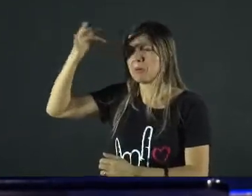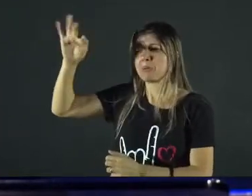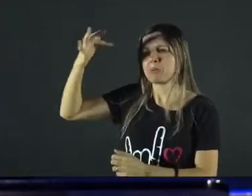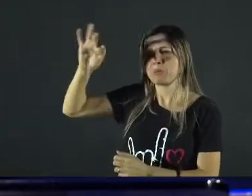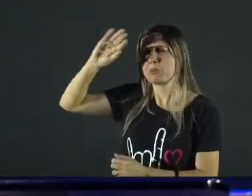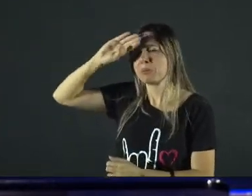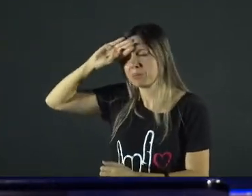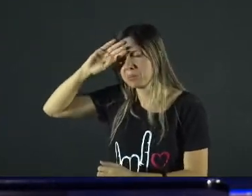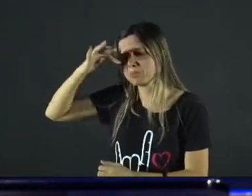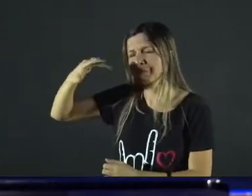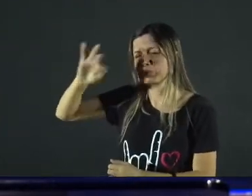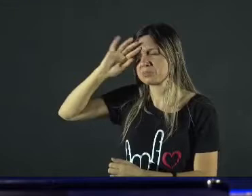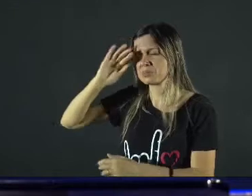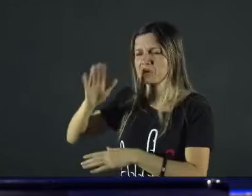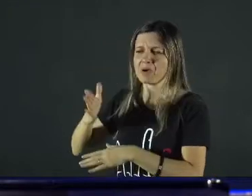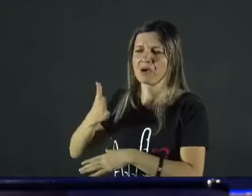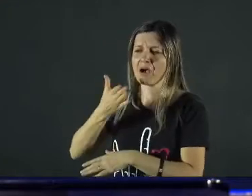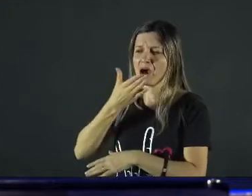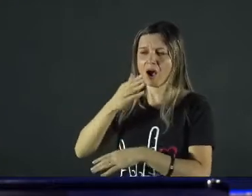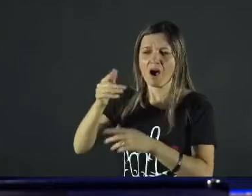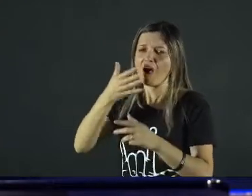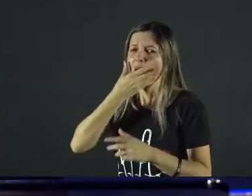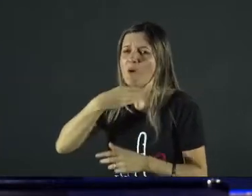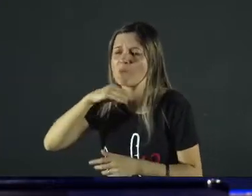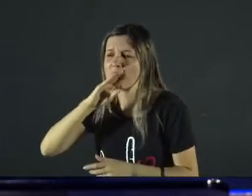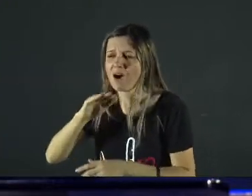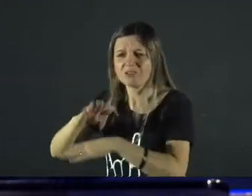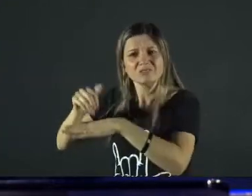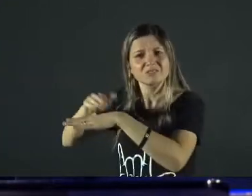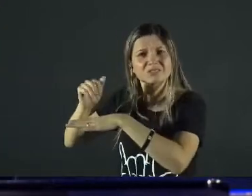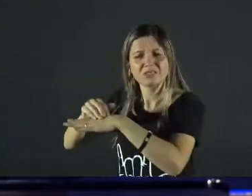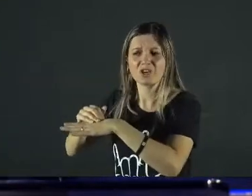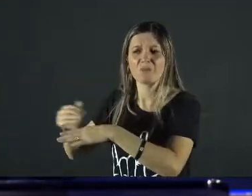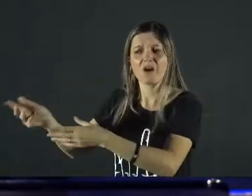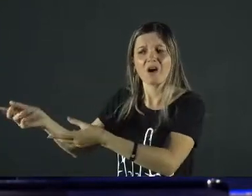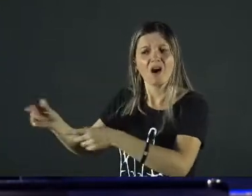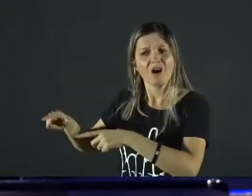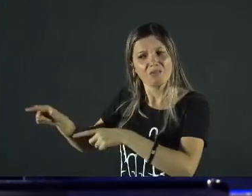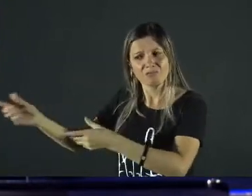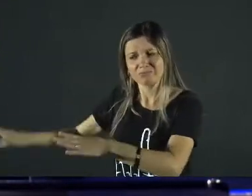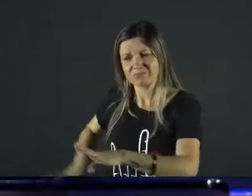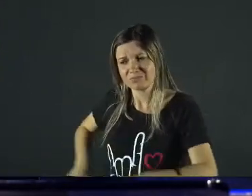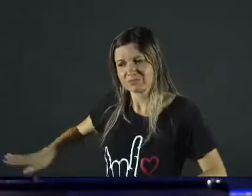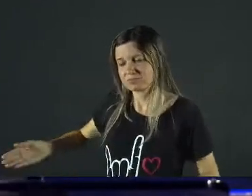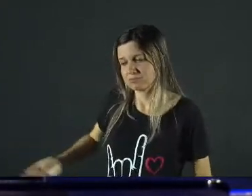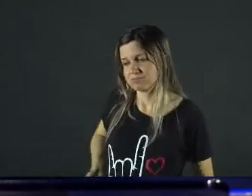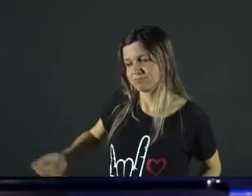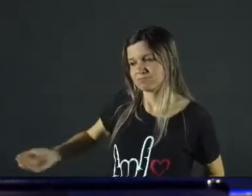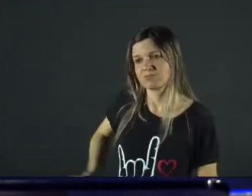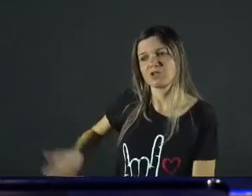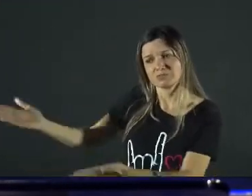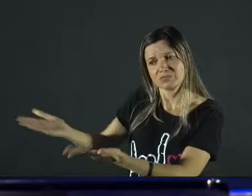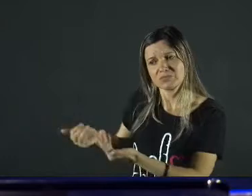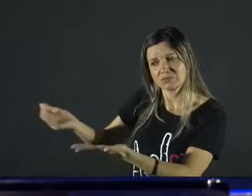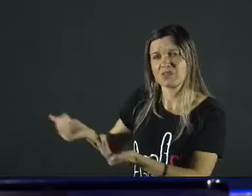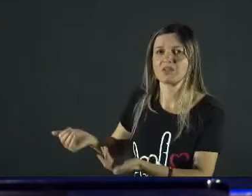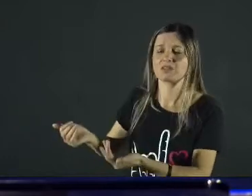pai então chama um dos seus criados para que levasse aquela criança junto com a sua